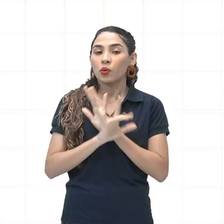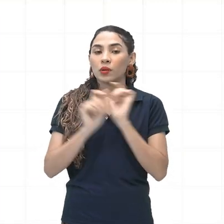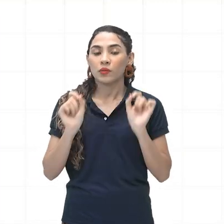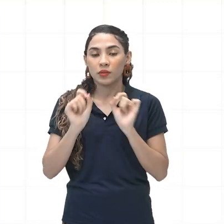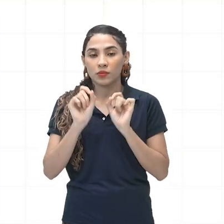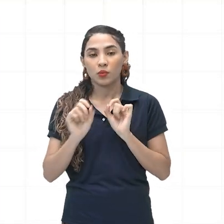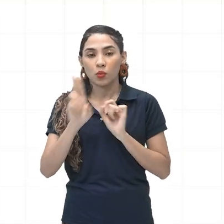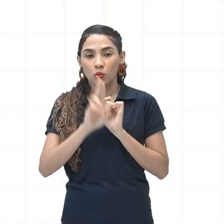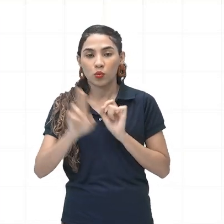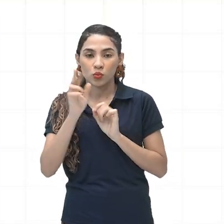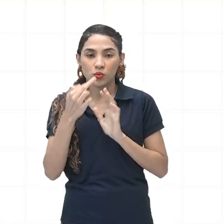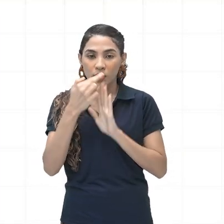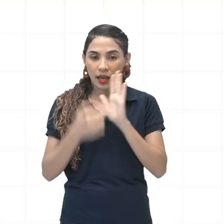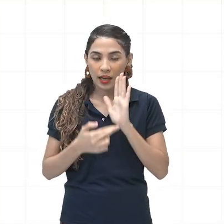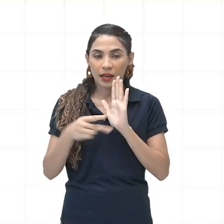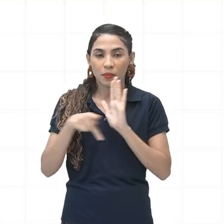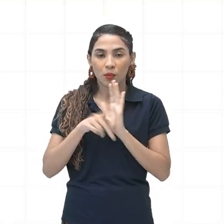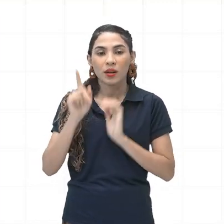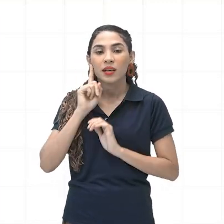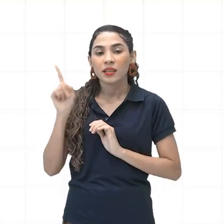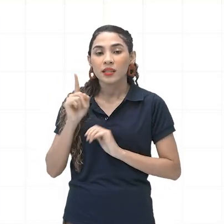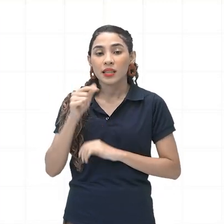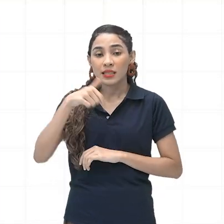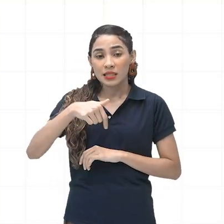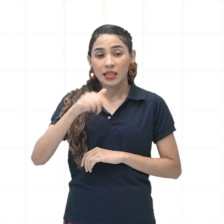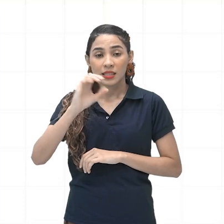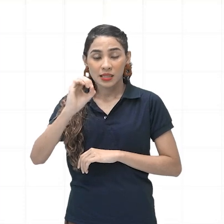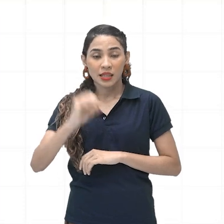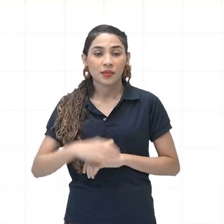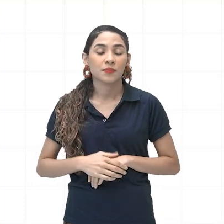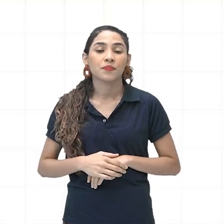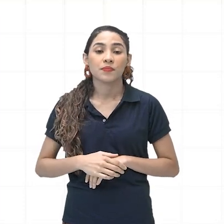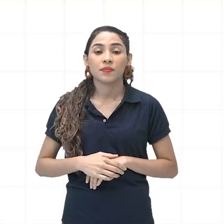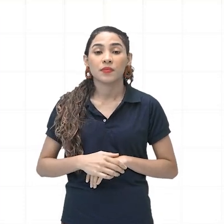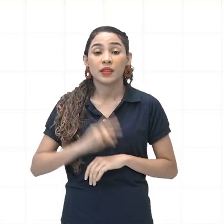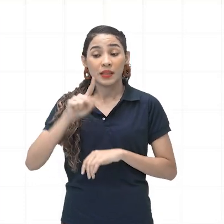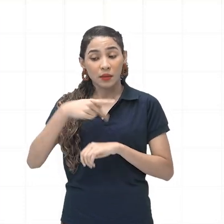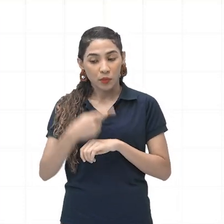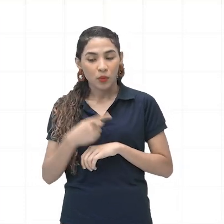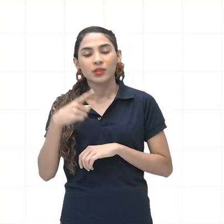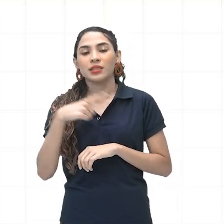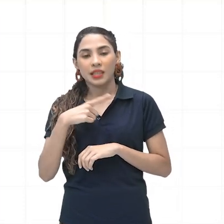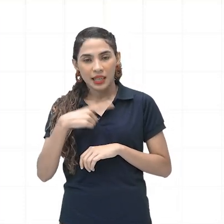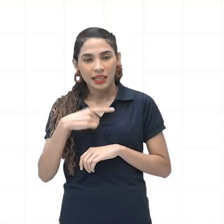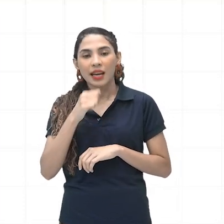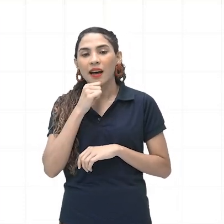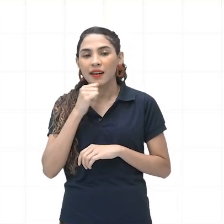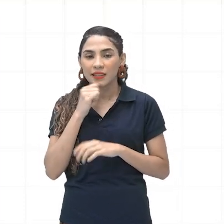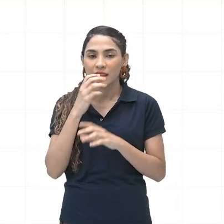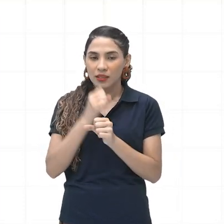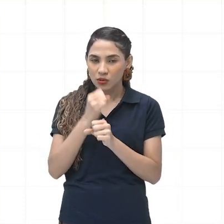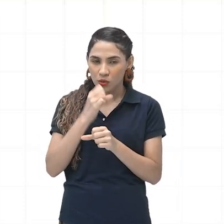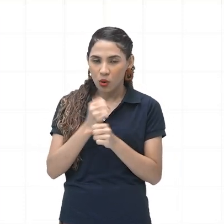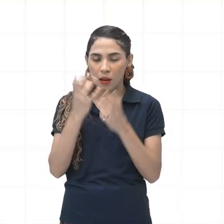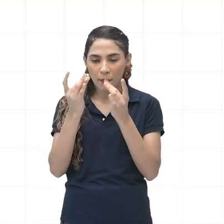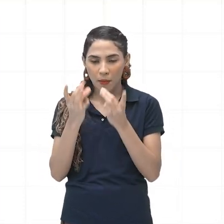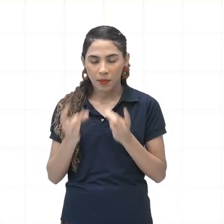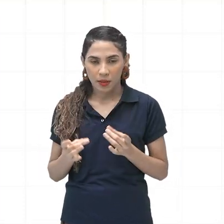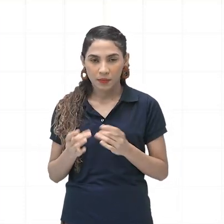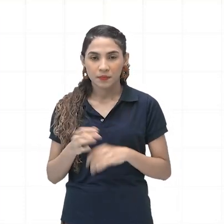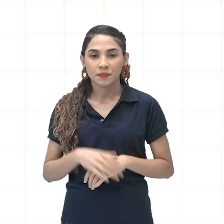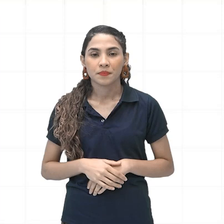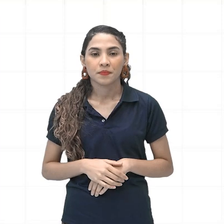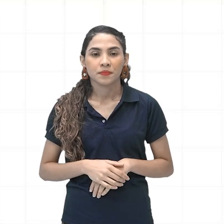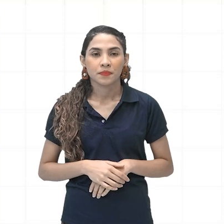aplicação da propriedade dessa forma, 7 elevado a 0. É claro que após isso aqui ainda teria a resolução